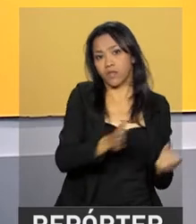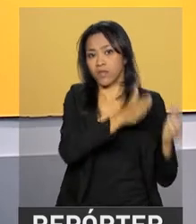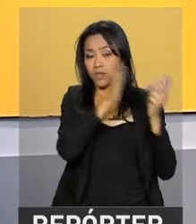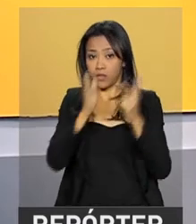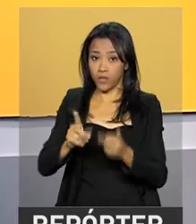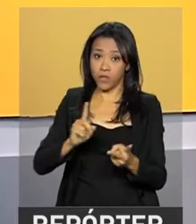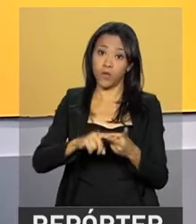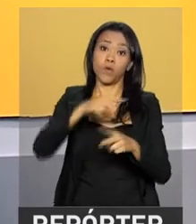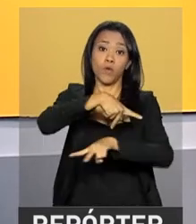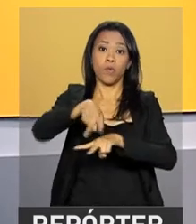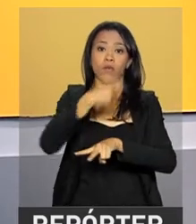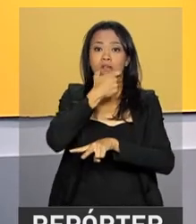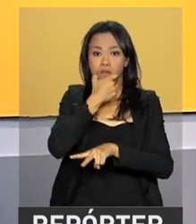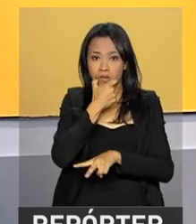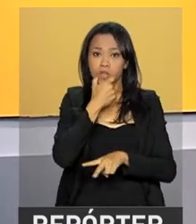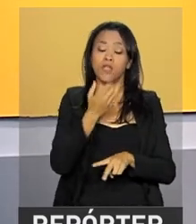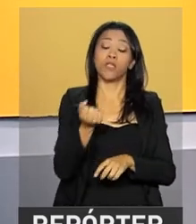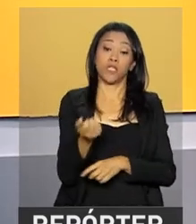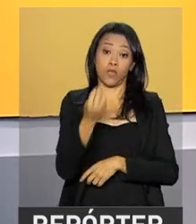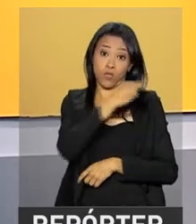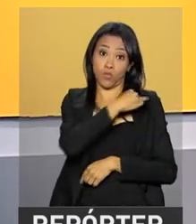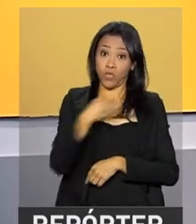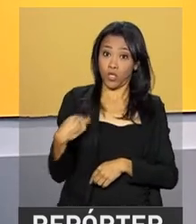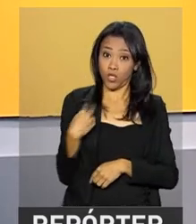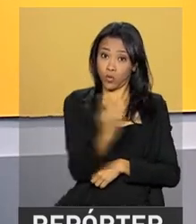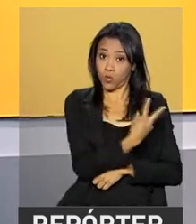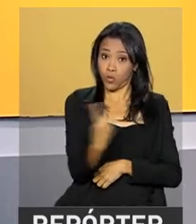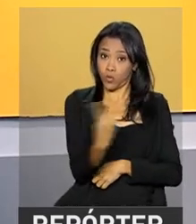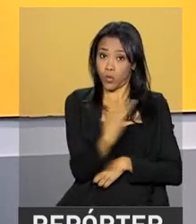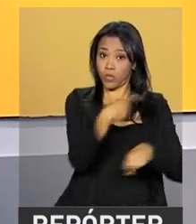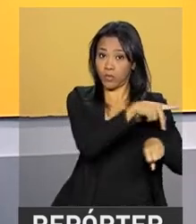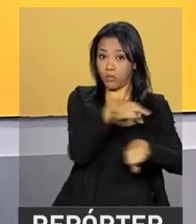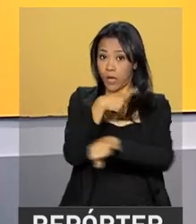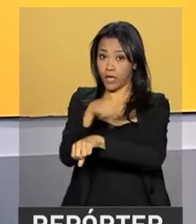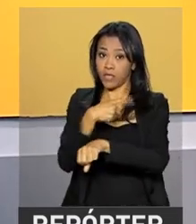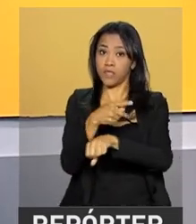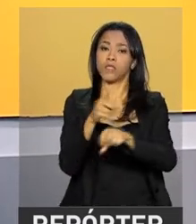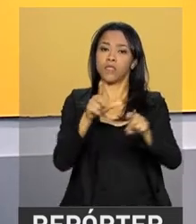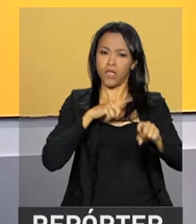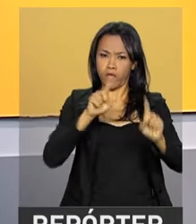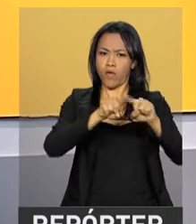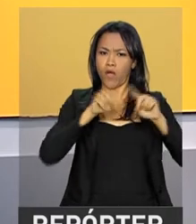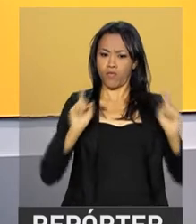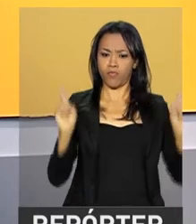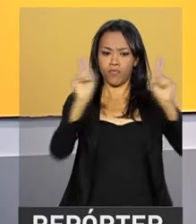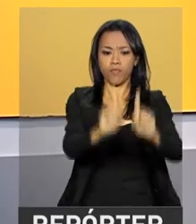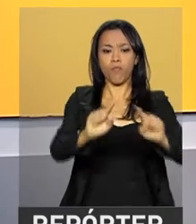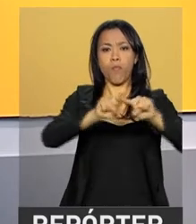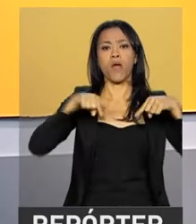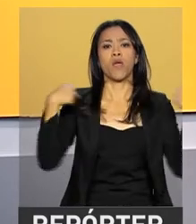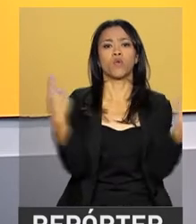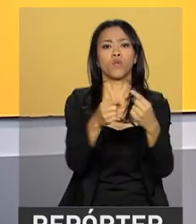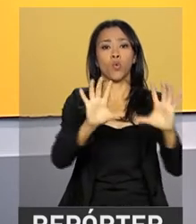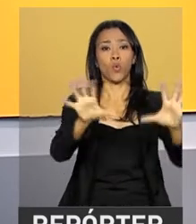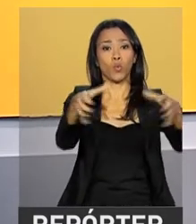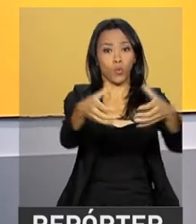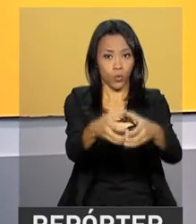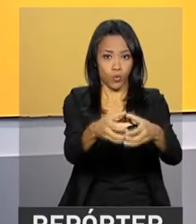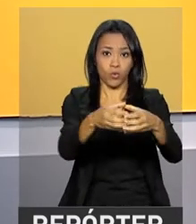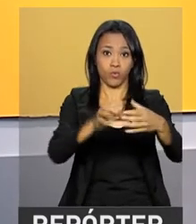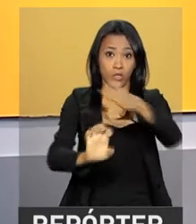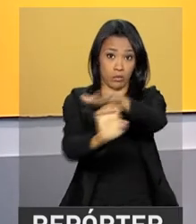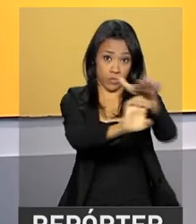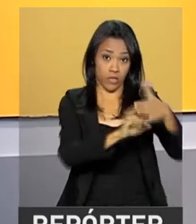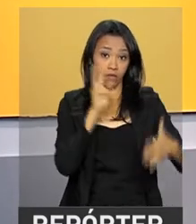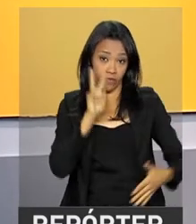os ministros da fazenda dos dois países se reuniram com grupos empresariais britânicos veja